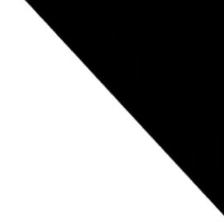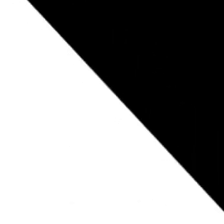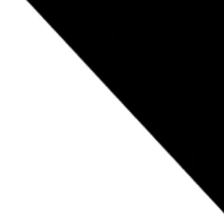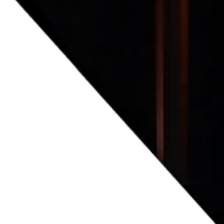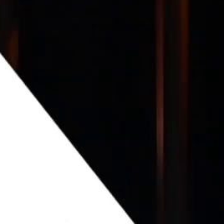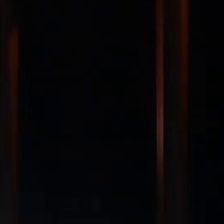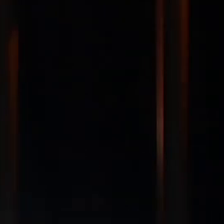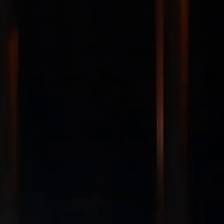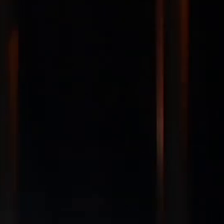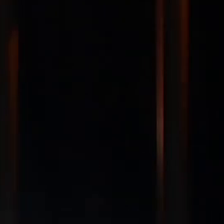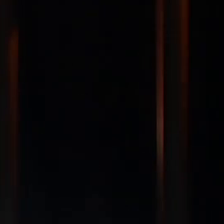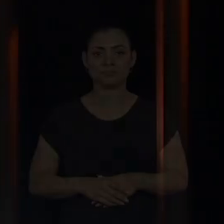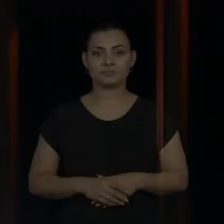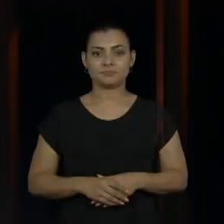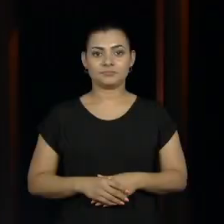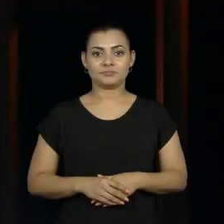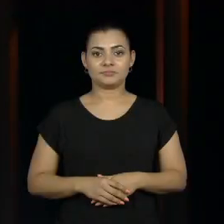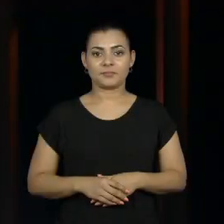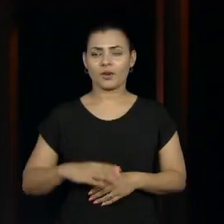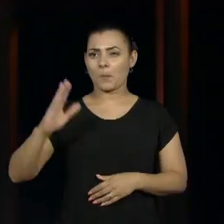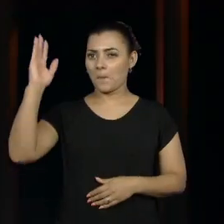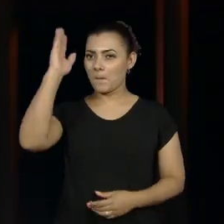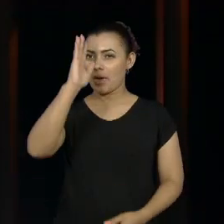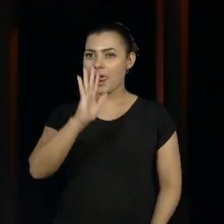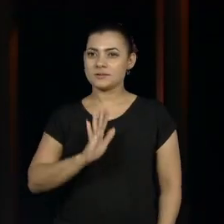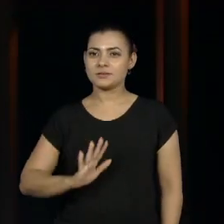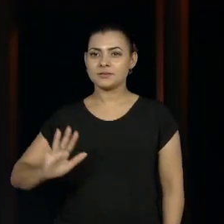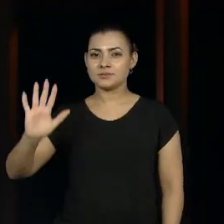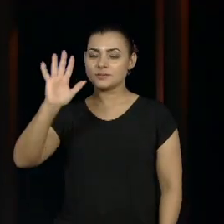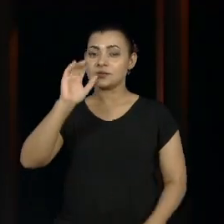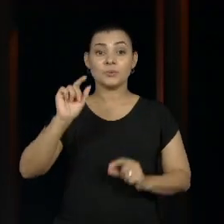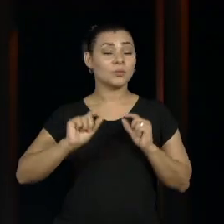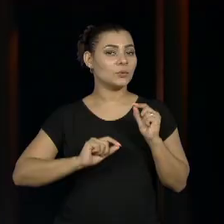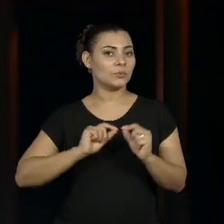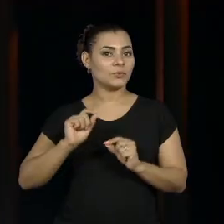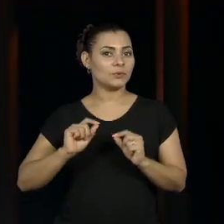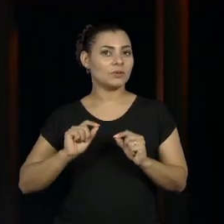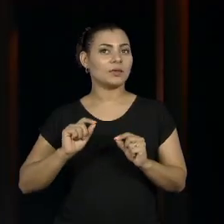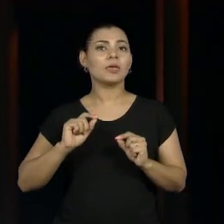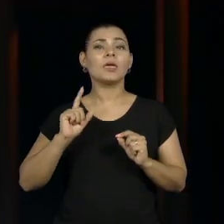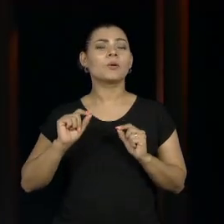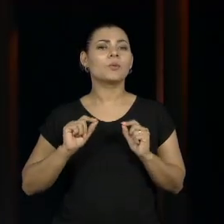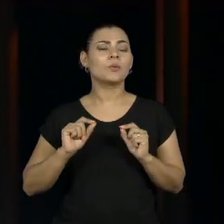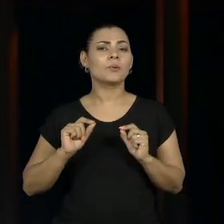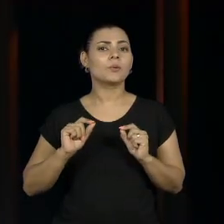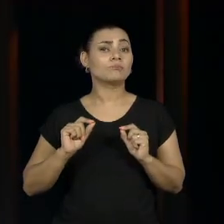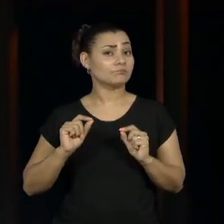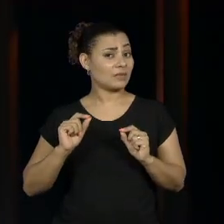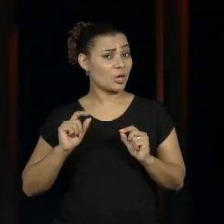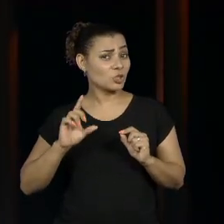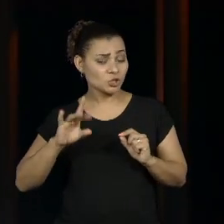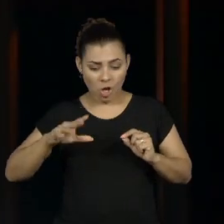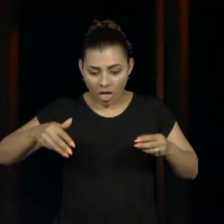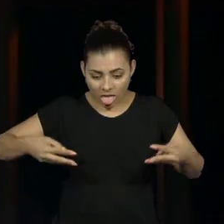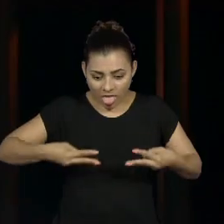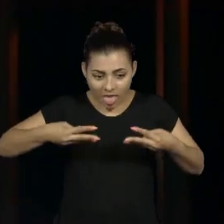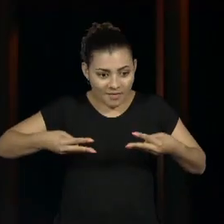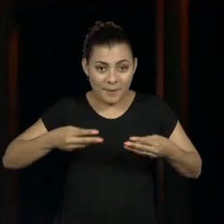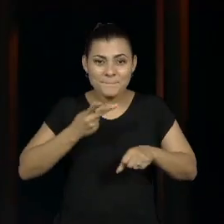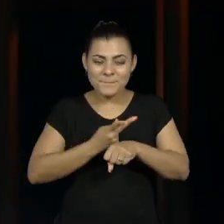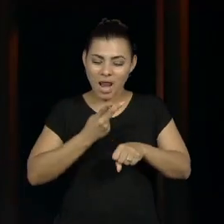E aí e o Brasil é o que tem talher de prata o é aquele que só come com a mão